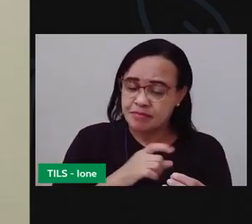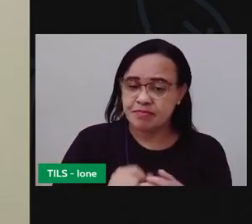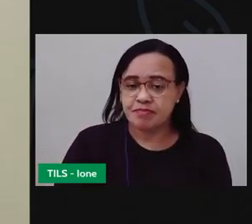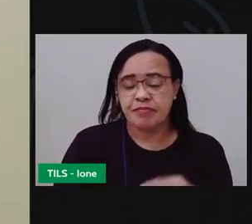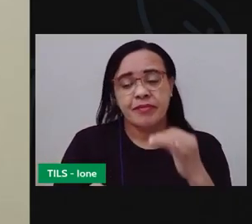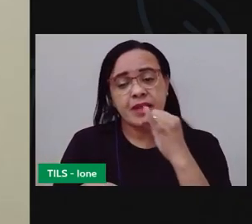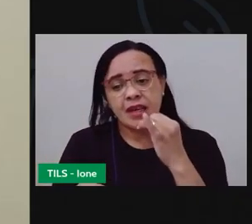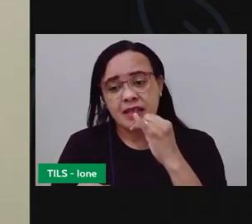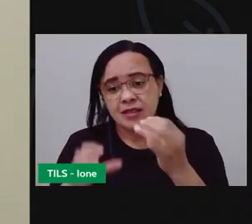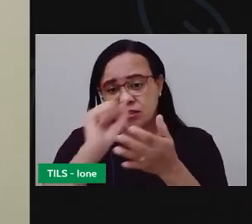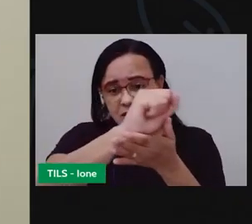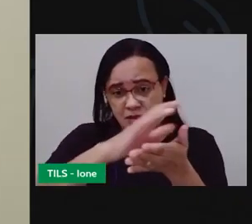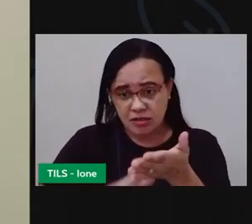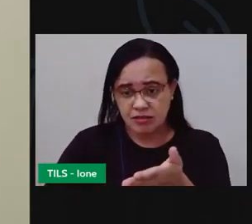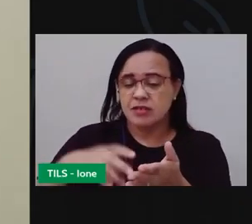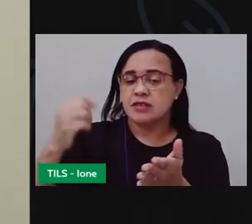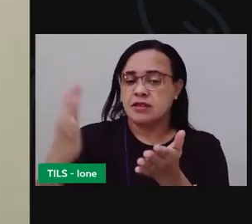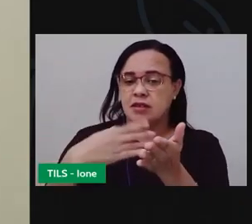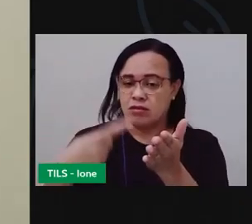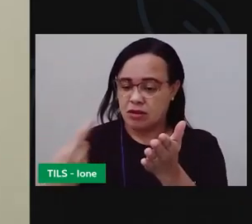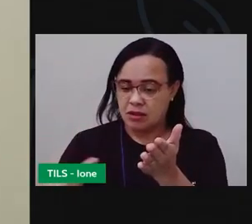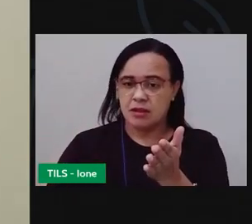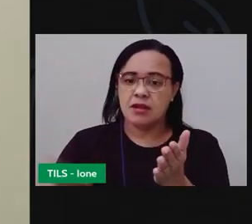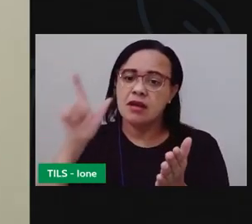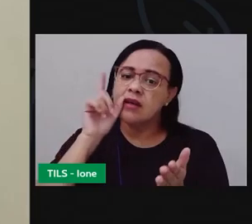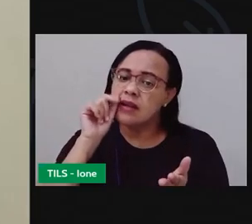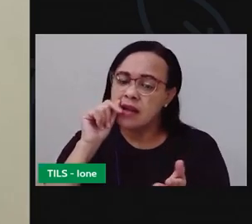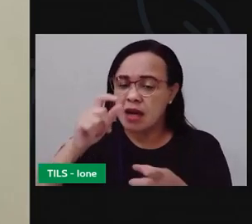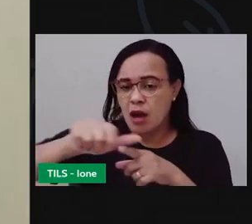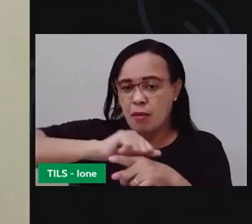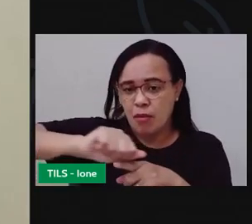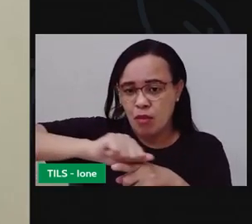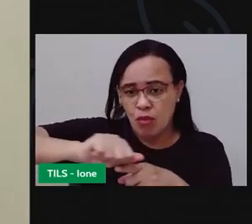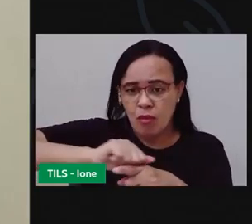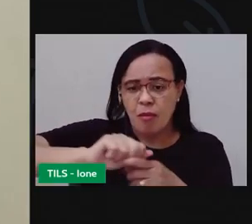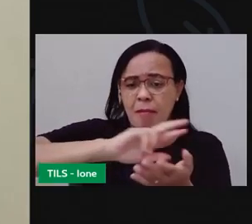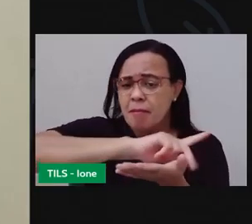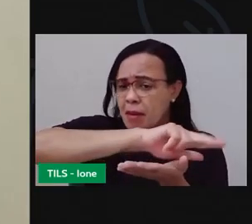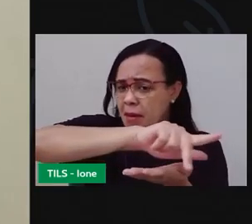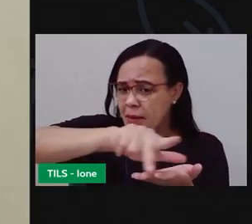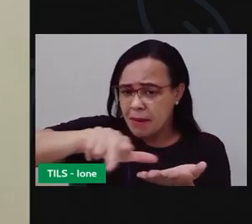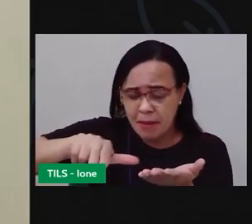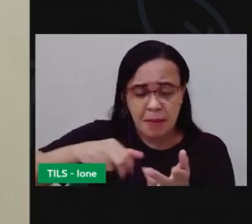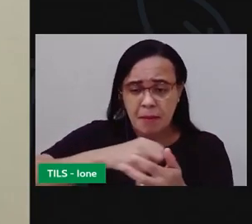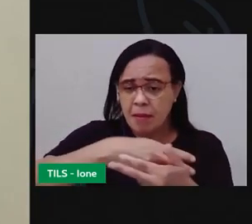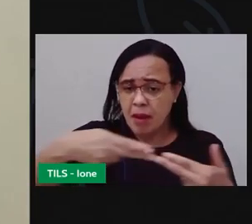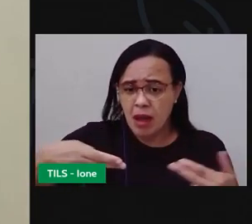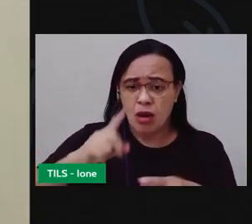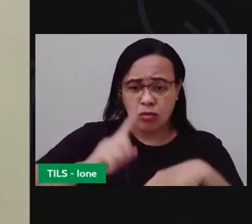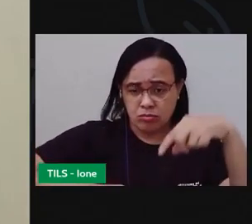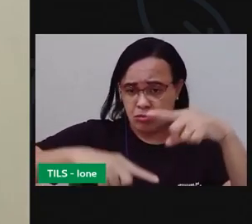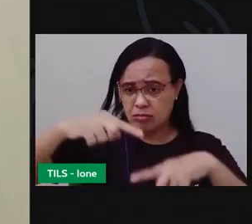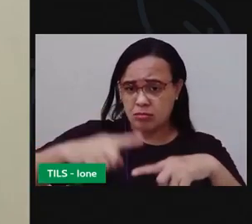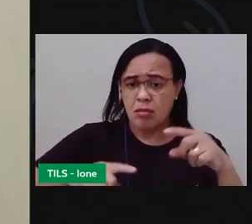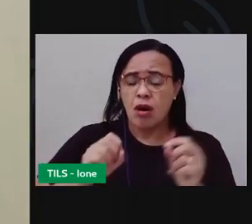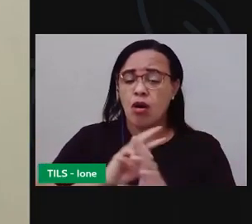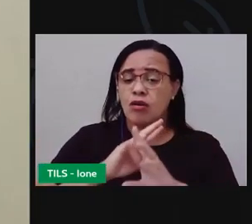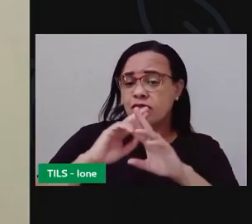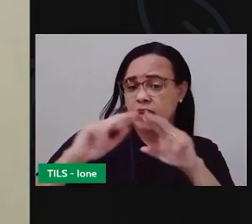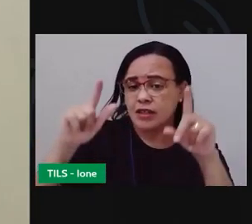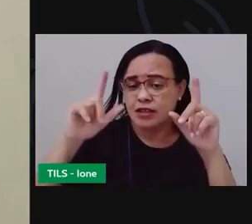como caderno, o lápis, a borracha. São diferentes objetos.